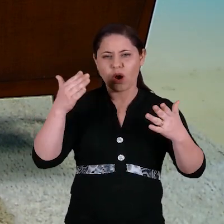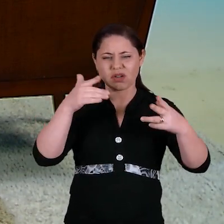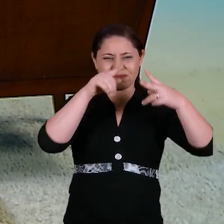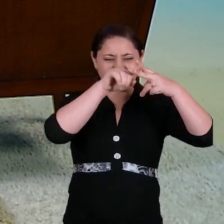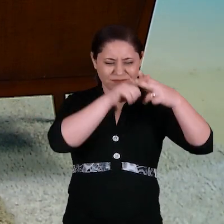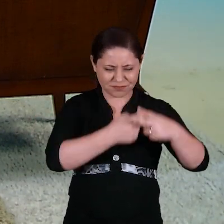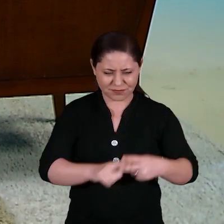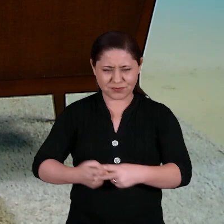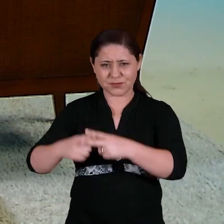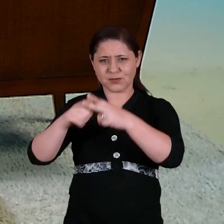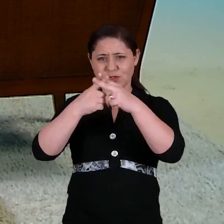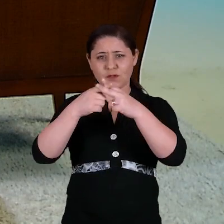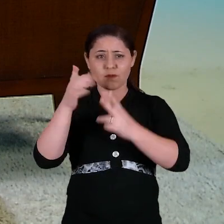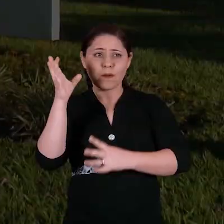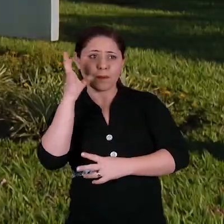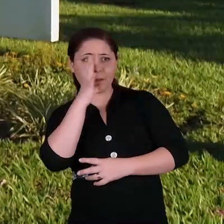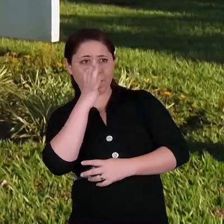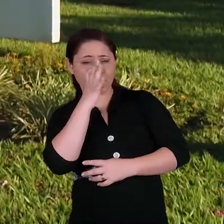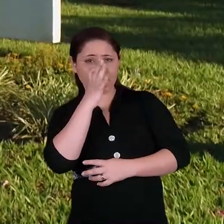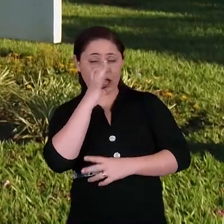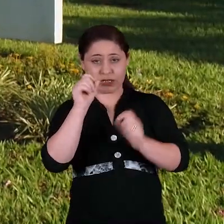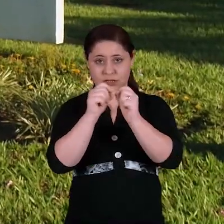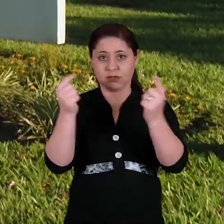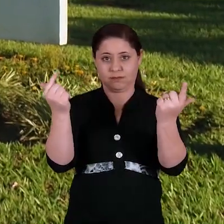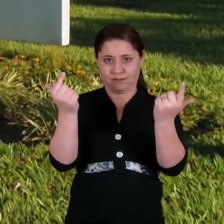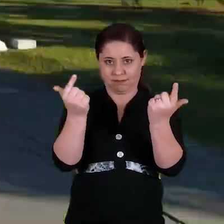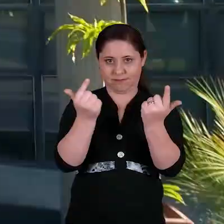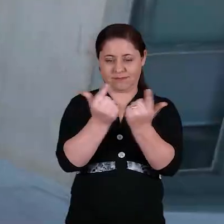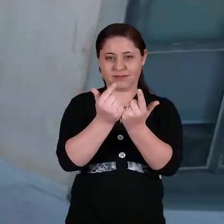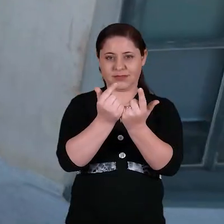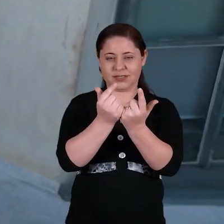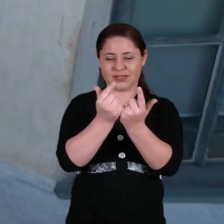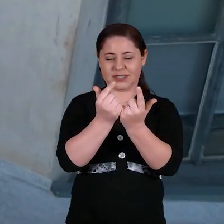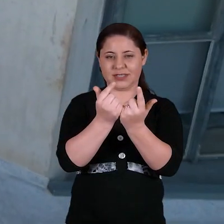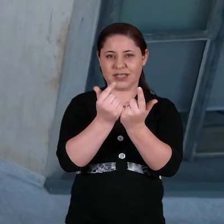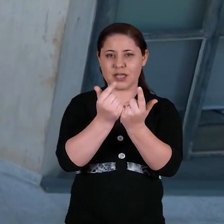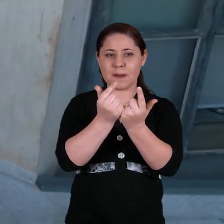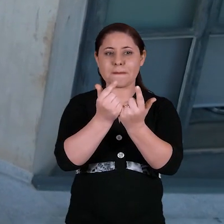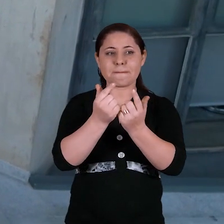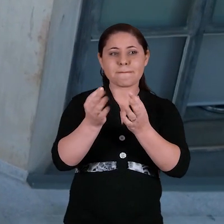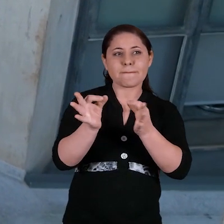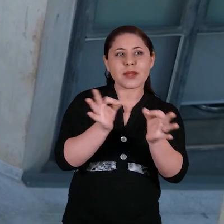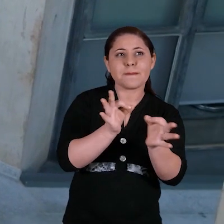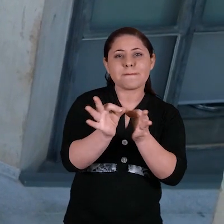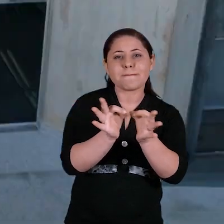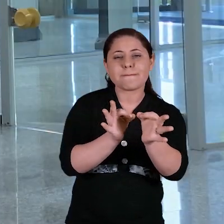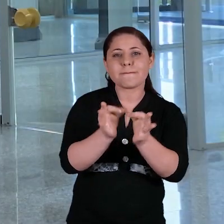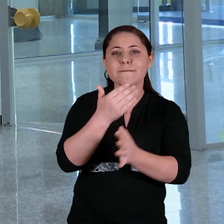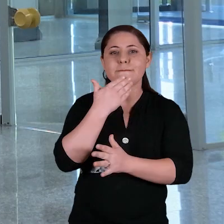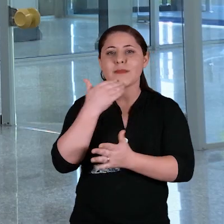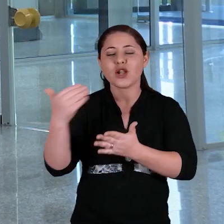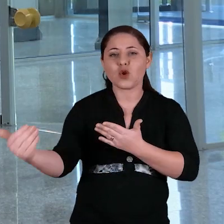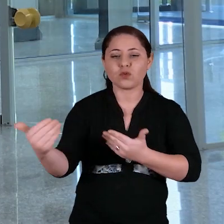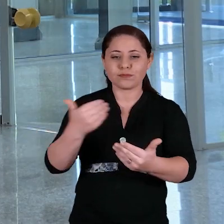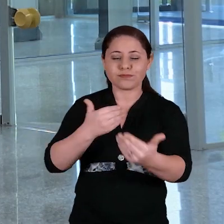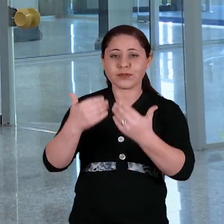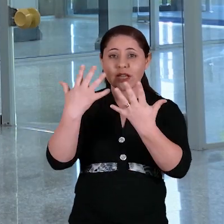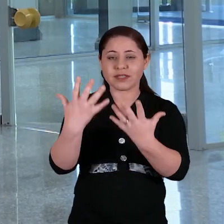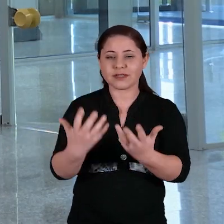grande reforma. Vamos ver. A Assembleia Legislativa se prepara para melhor receber e atender toda a